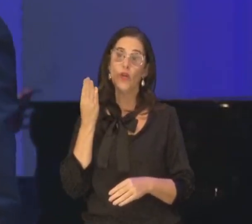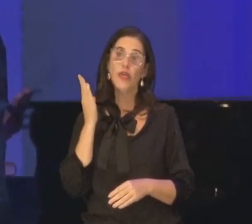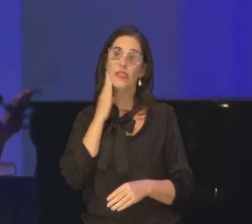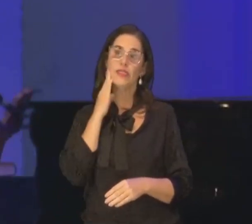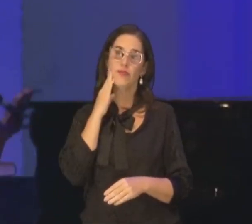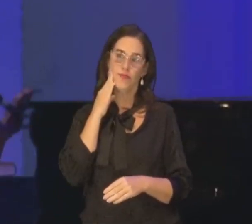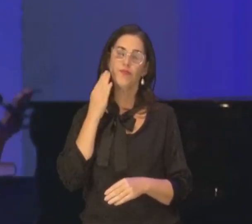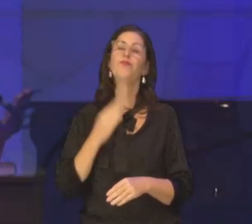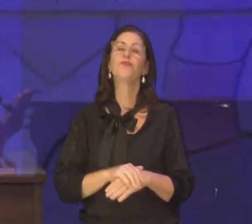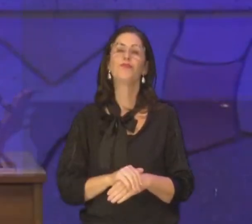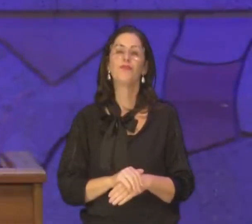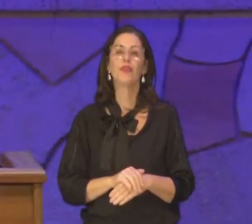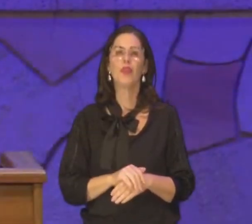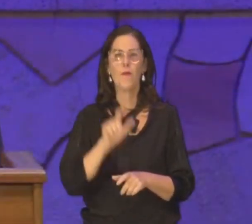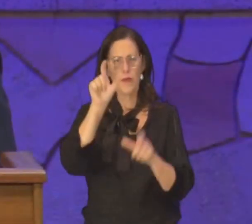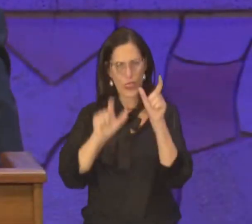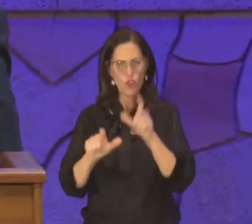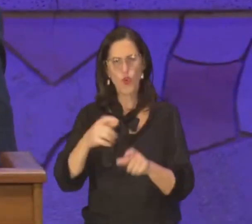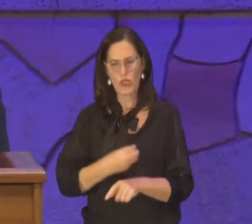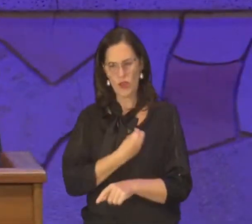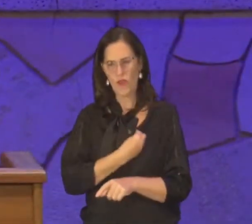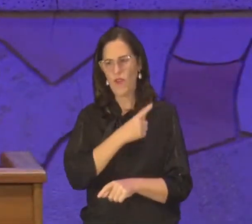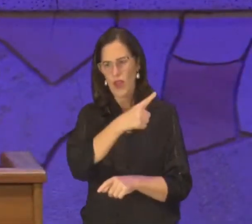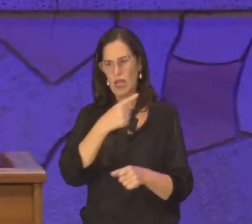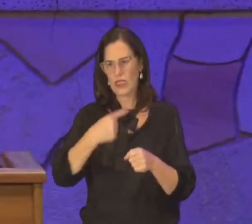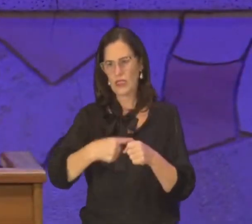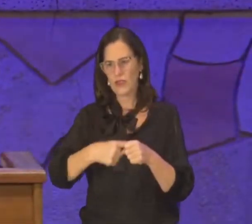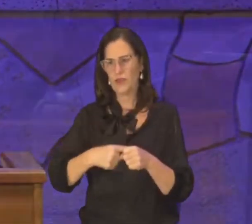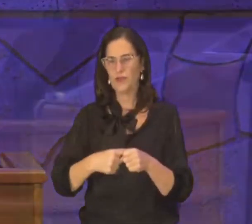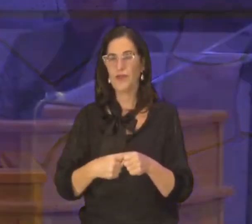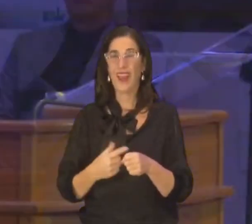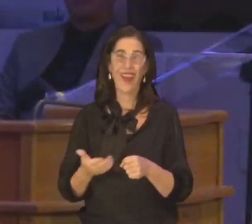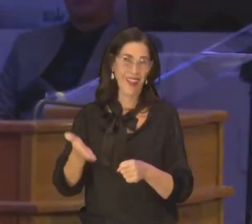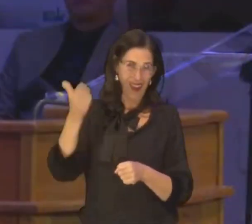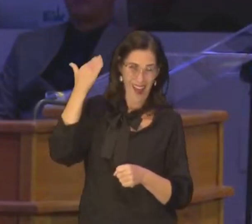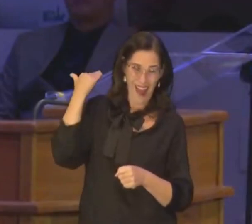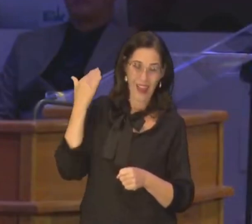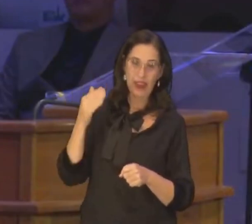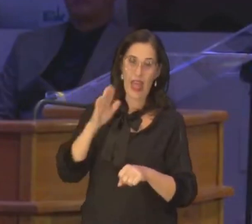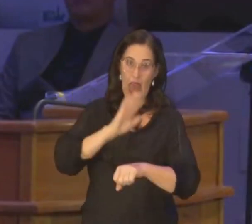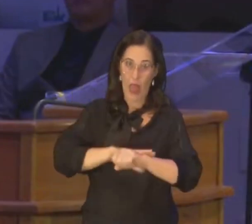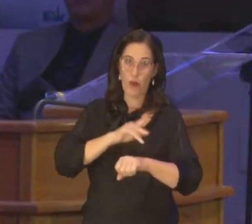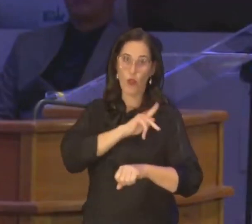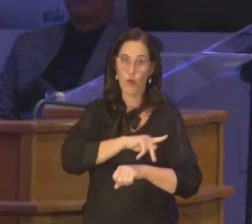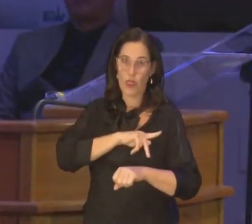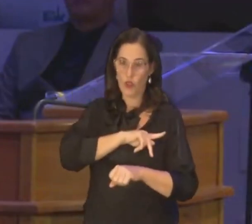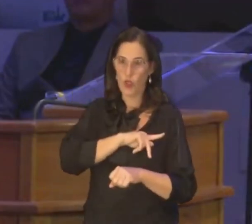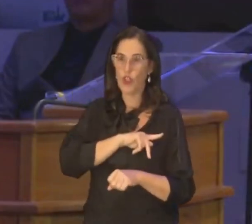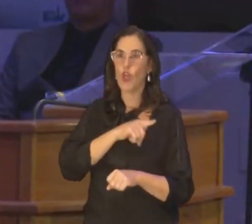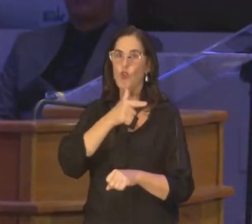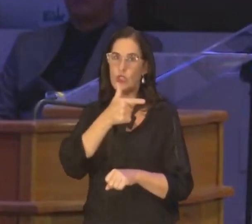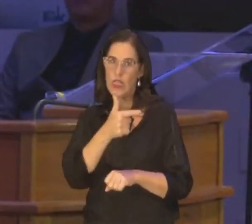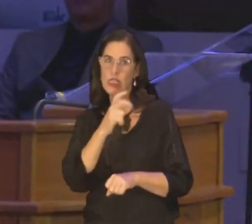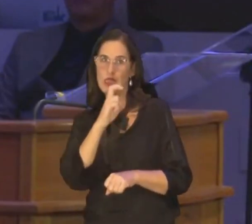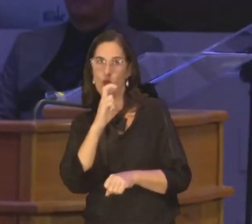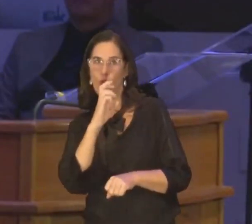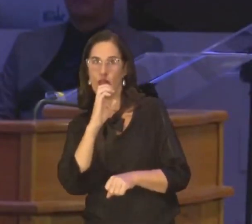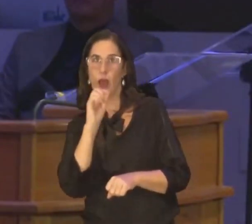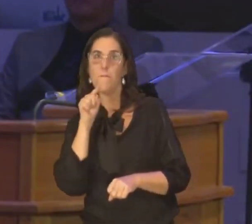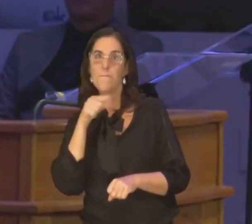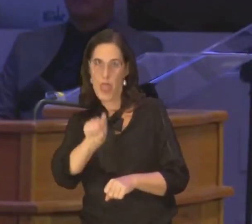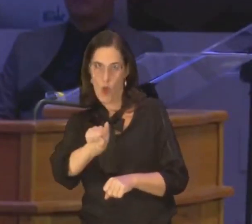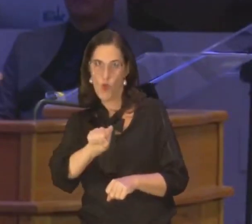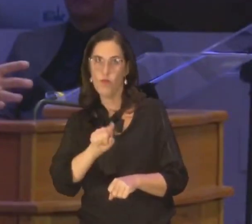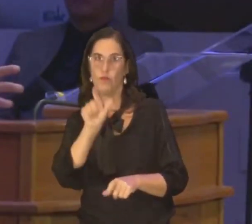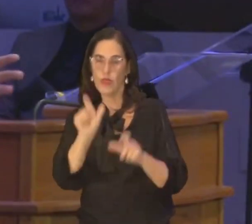Naquela época do apóstolo Paulo, ela tinha aproximadamente 250 mil habitantes. No contexto de João, naquele